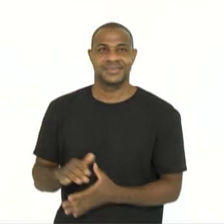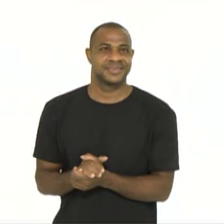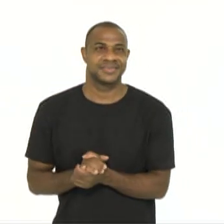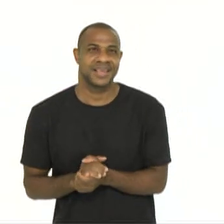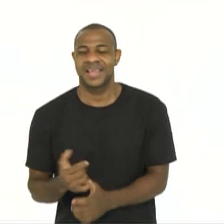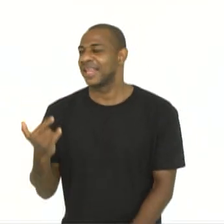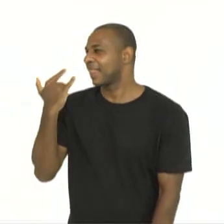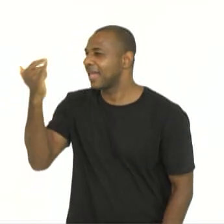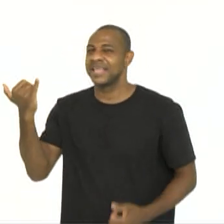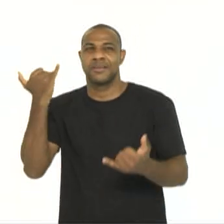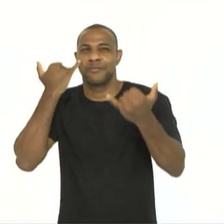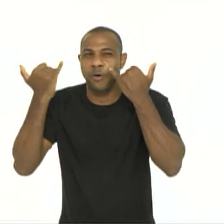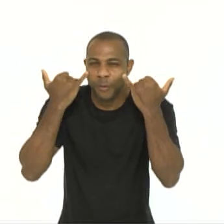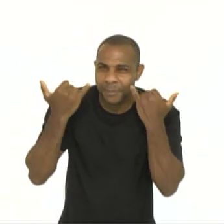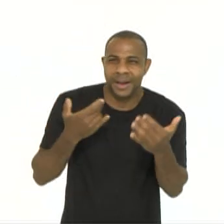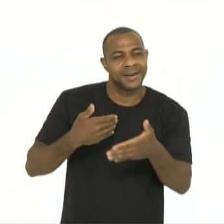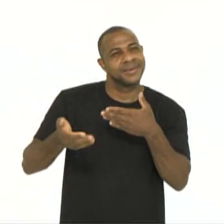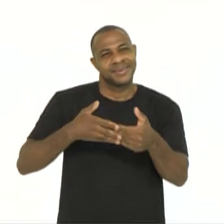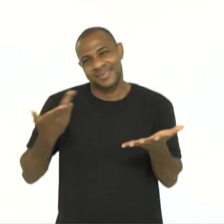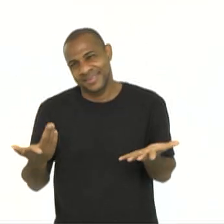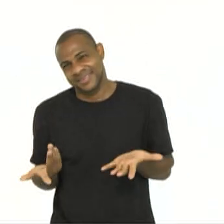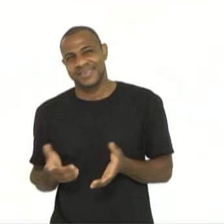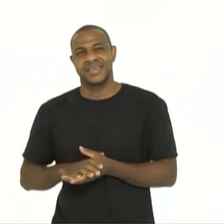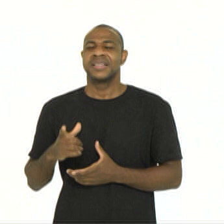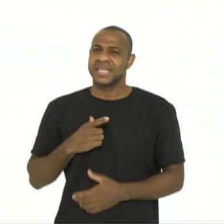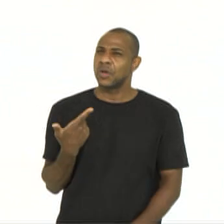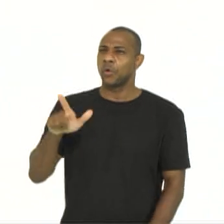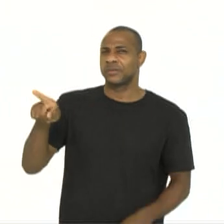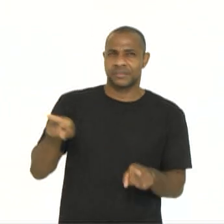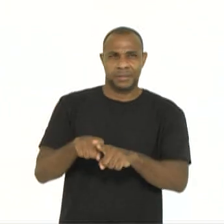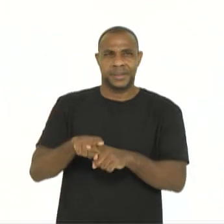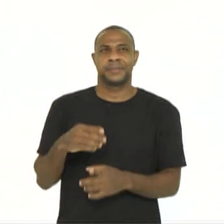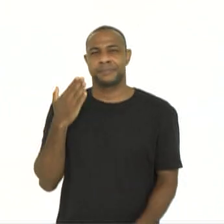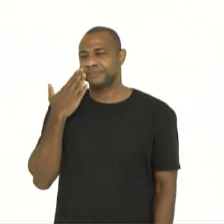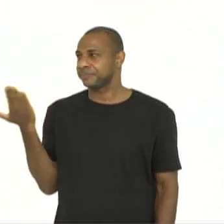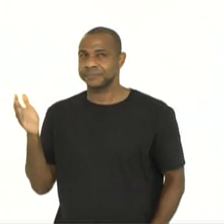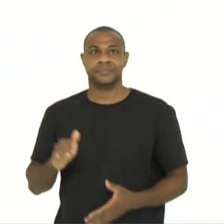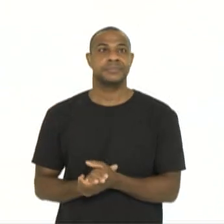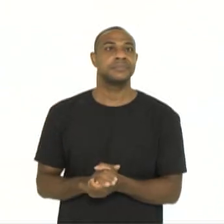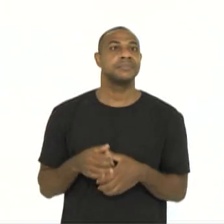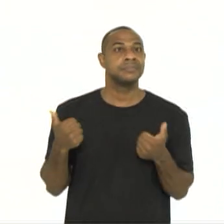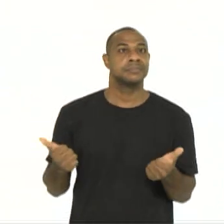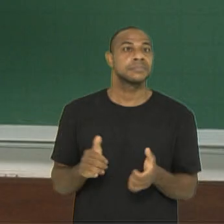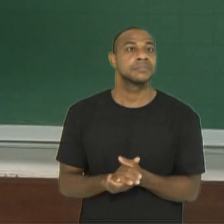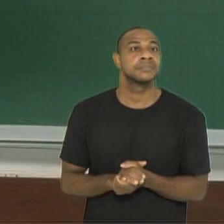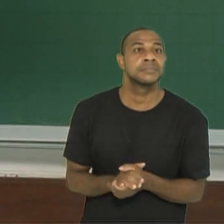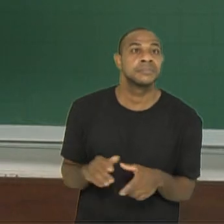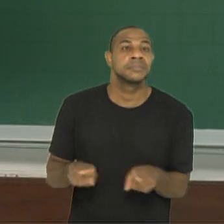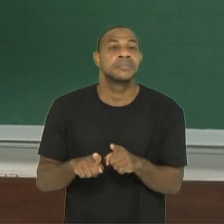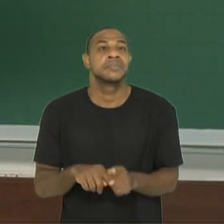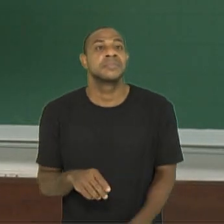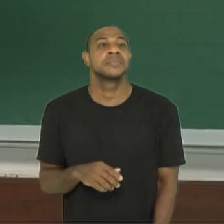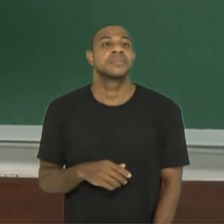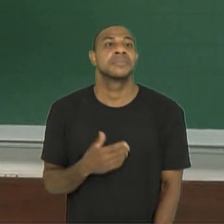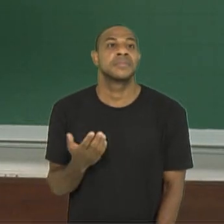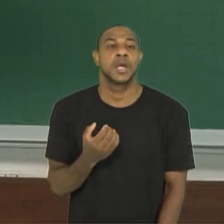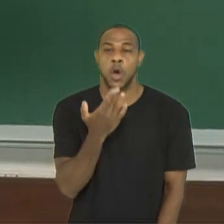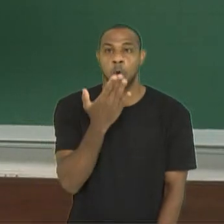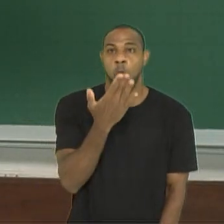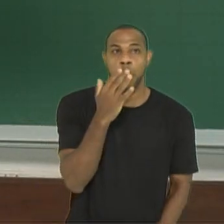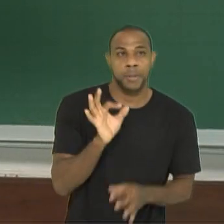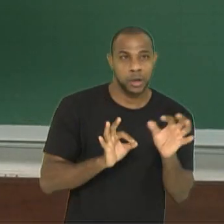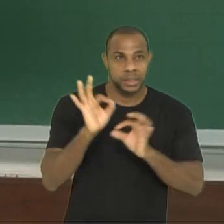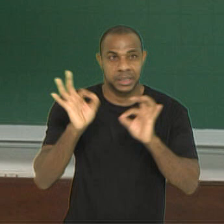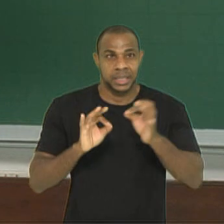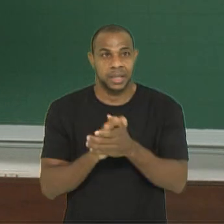ou informar, você pode ter colocado as outras categorias, existem outras também, não são essas, tá legal? Beleza, aí até mesmo a questão, por exemplo, de organizar, ó,